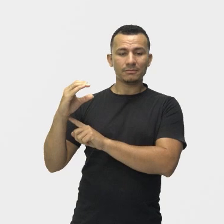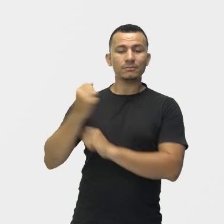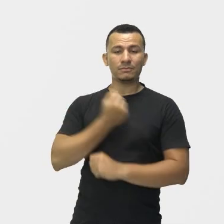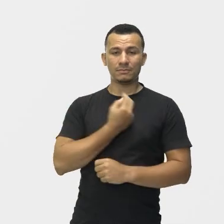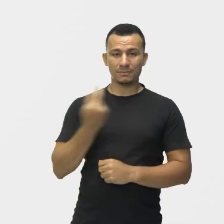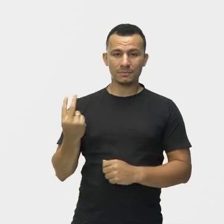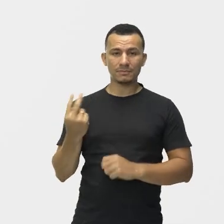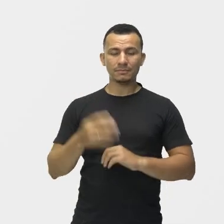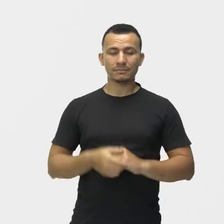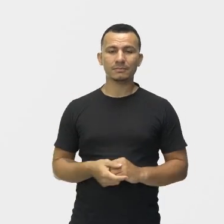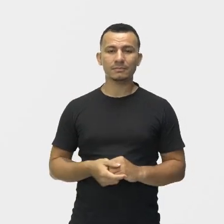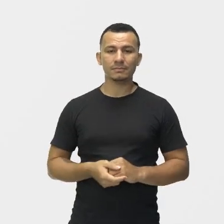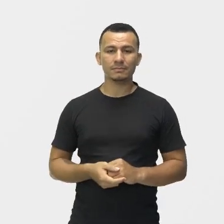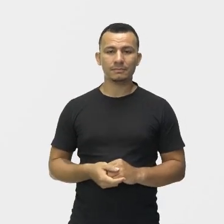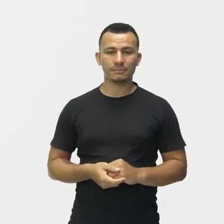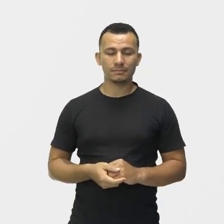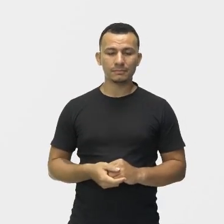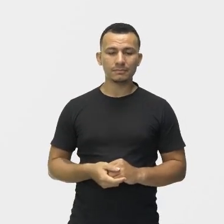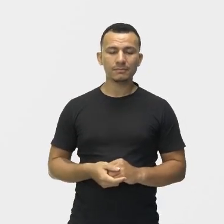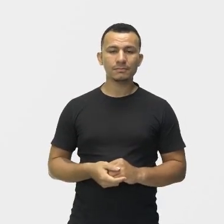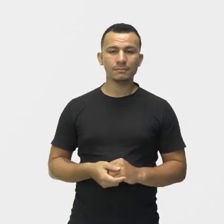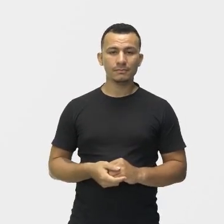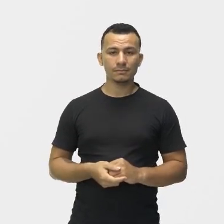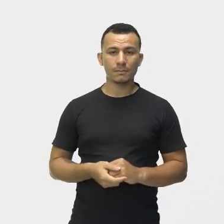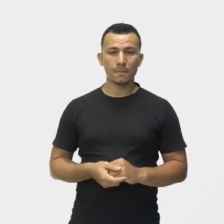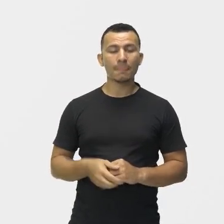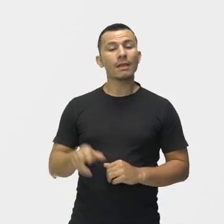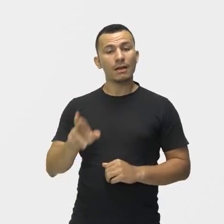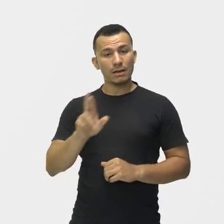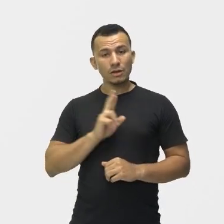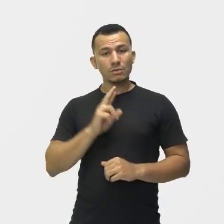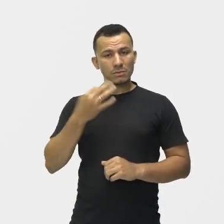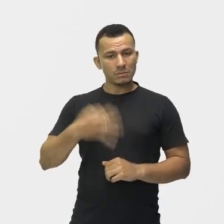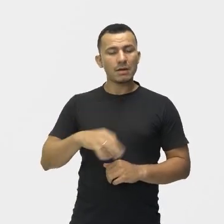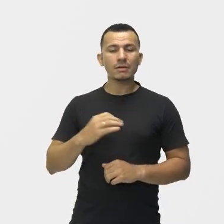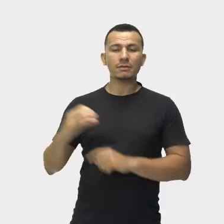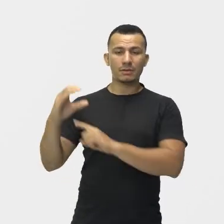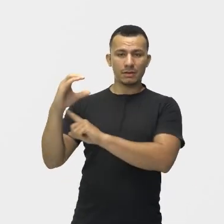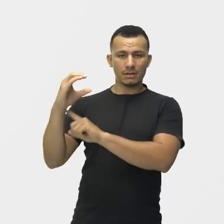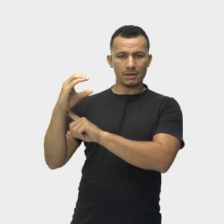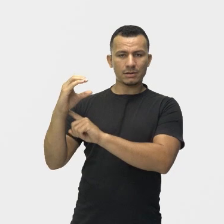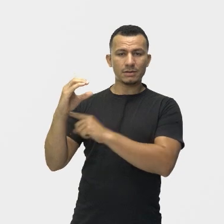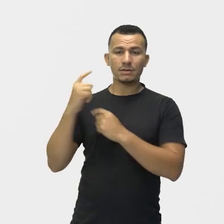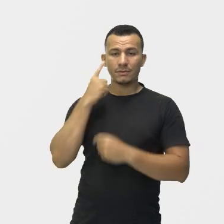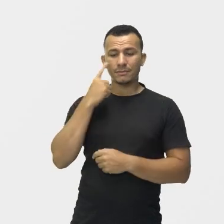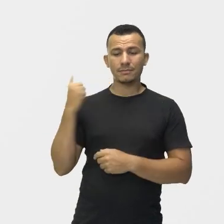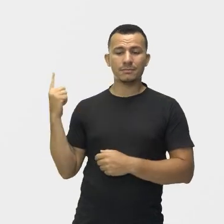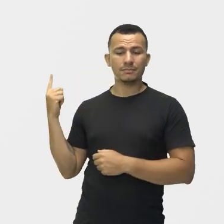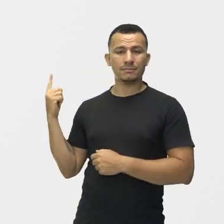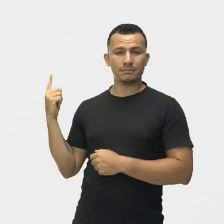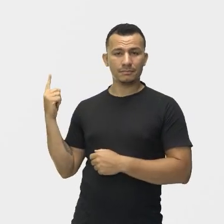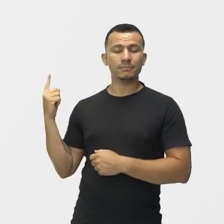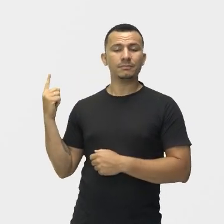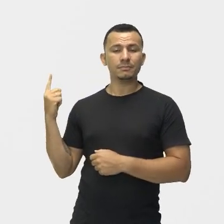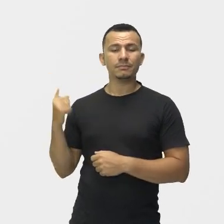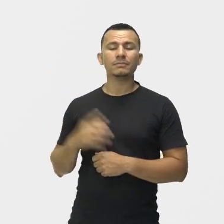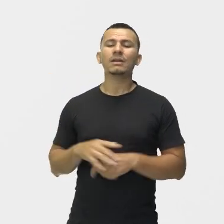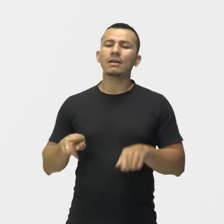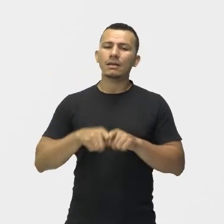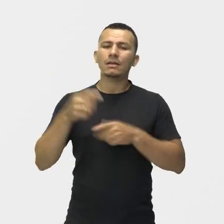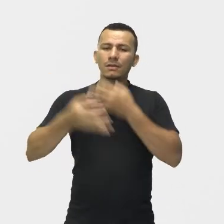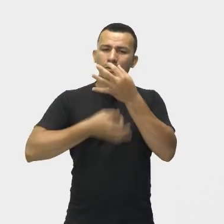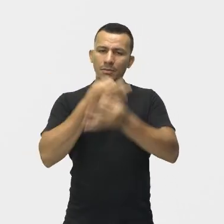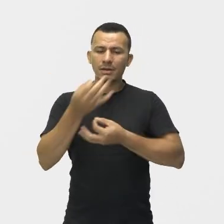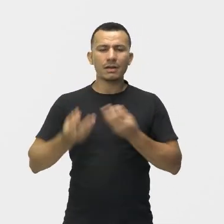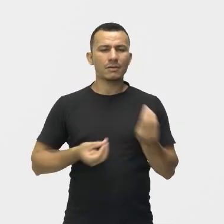gabarito, nós vamos ter aí o seguinte: a resposta certa é a letra C, como a gente está observando, né? E o comentário da